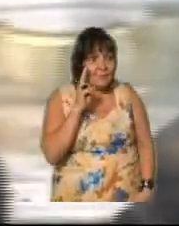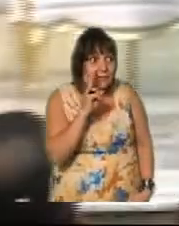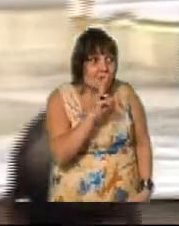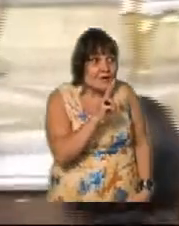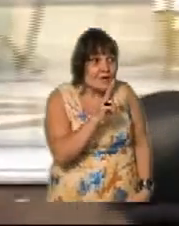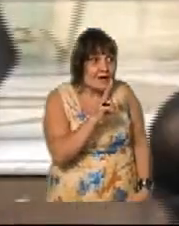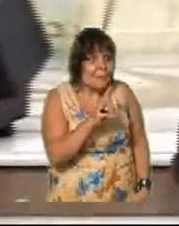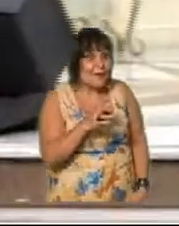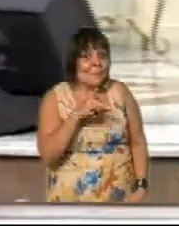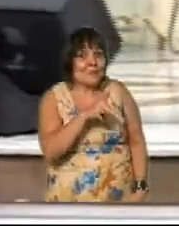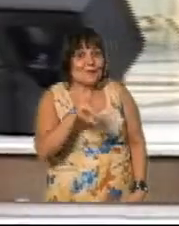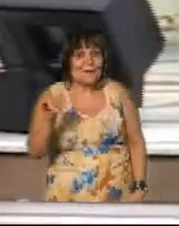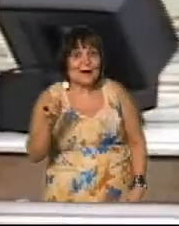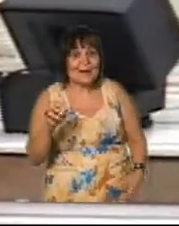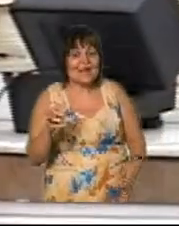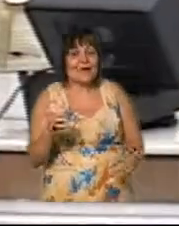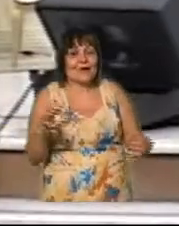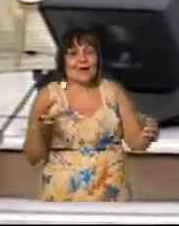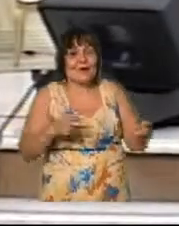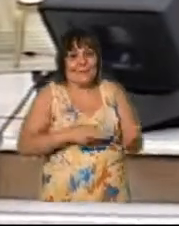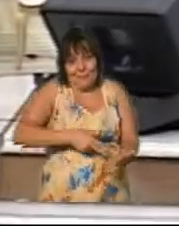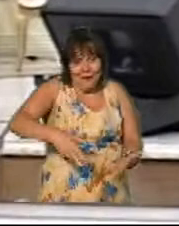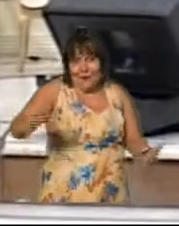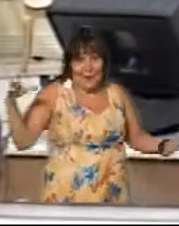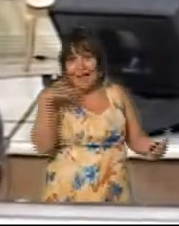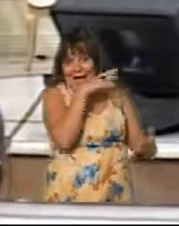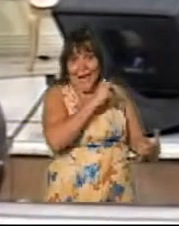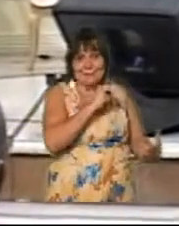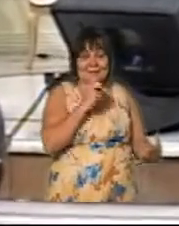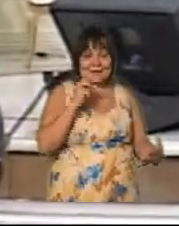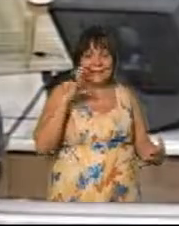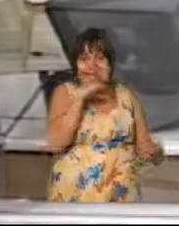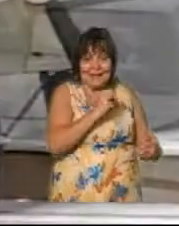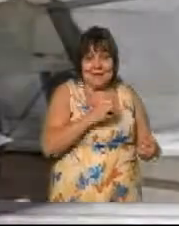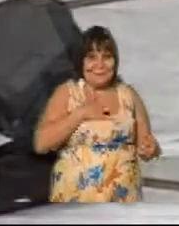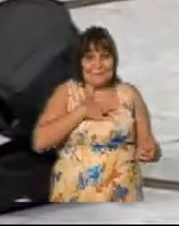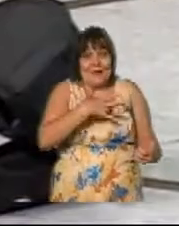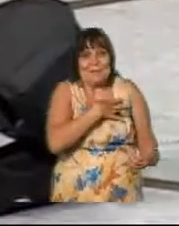o abraçou e o beijou e disse, meu filho,